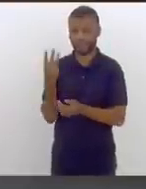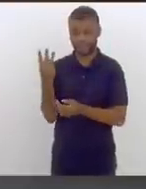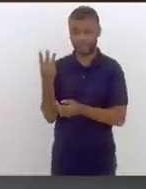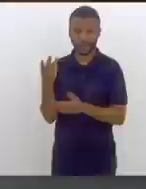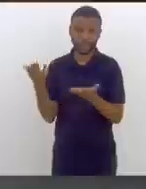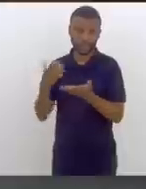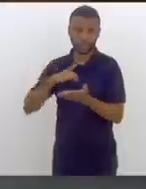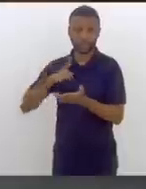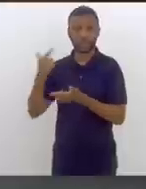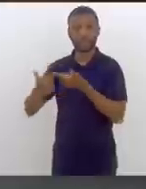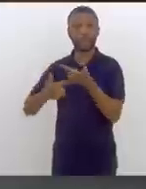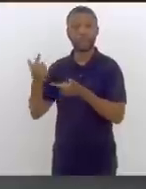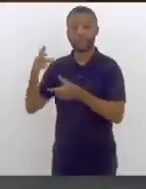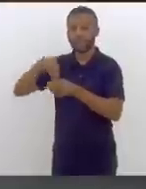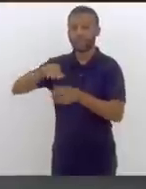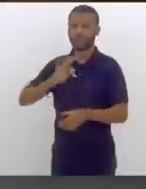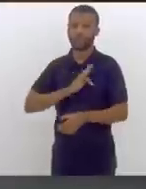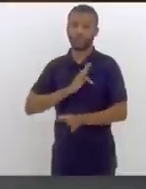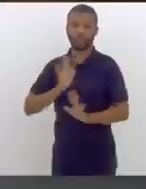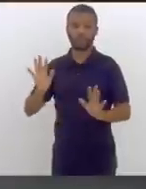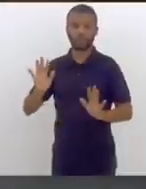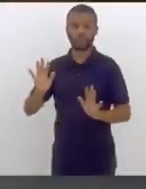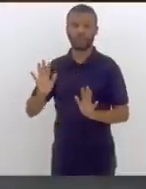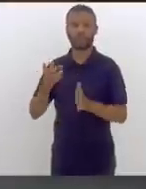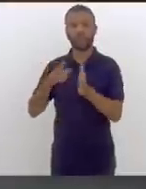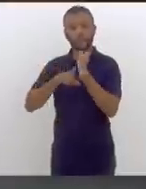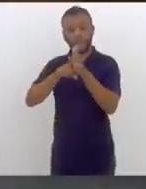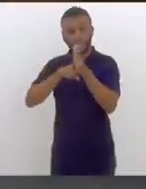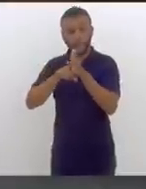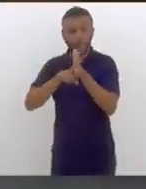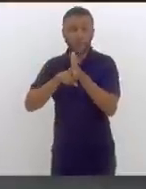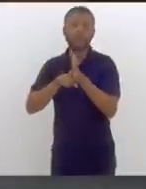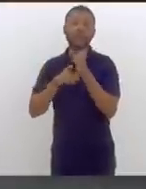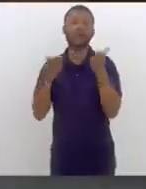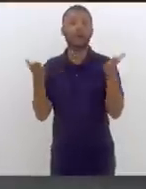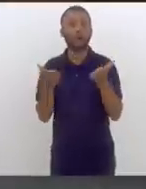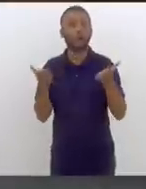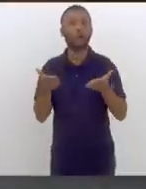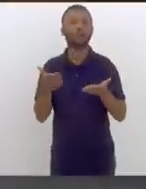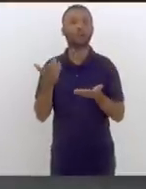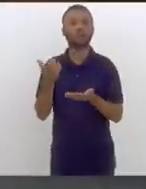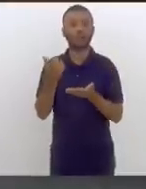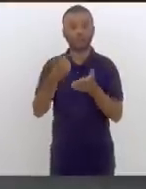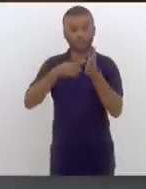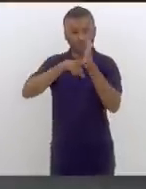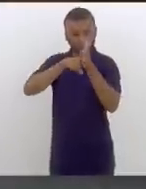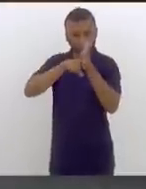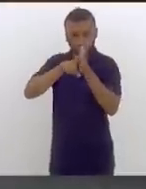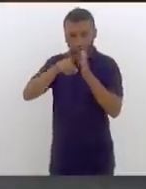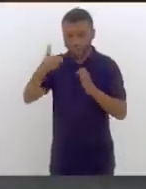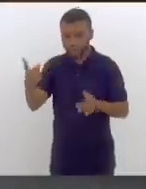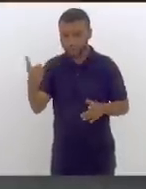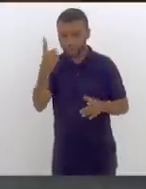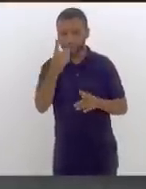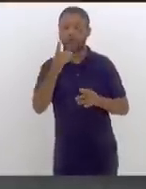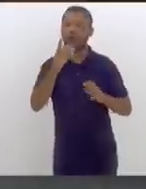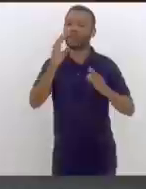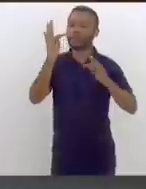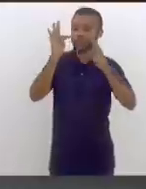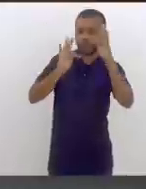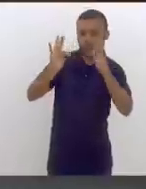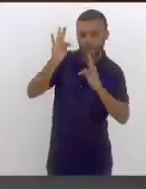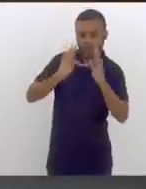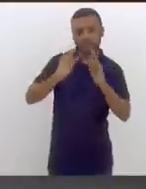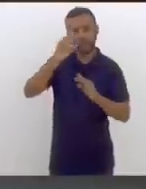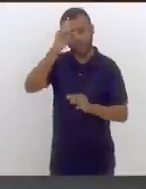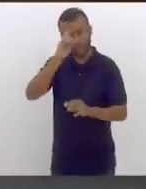que eu fiz e a perícia senhor Coronel a perícia Quando o homem chega lá já sendo tratado pelo